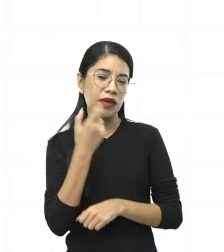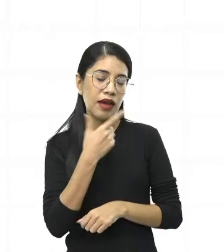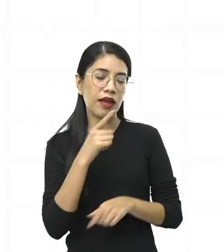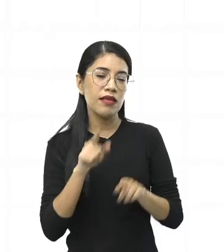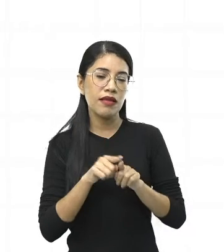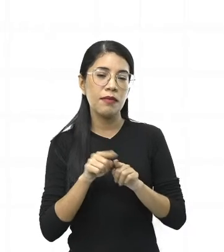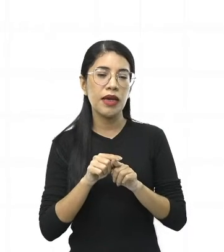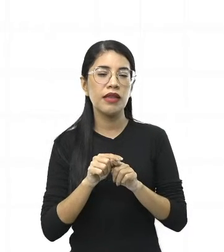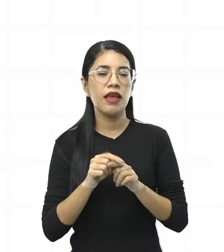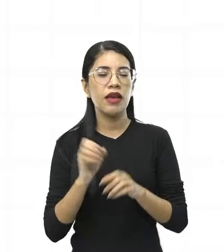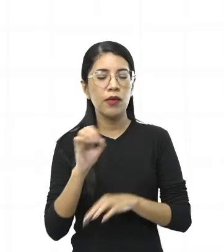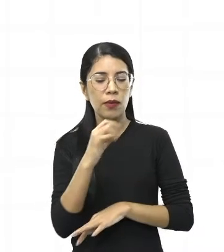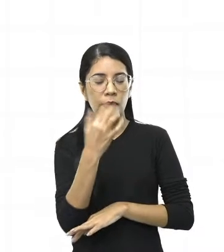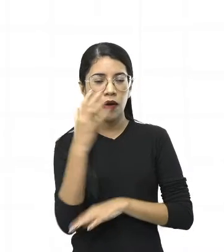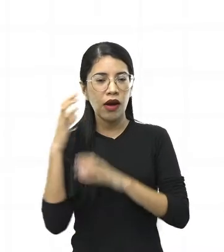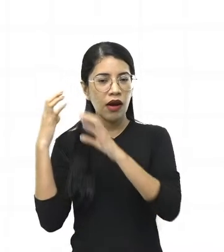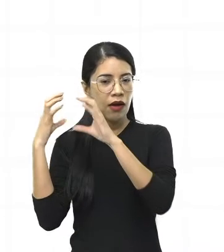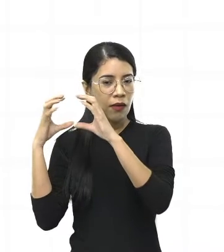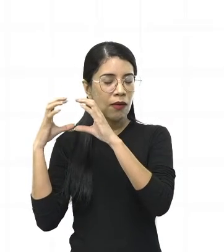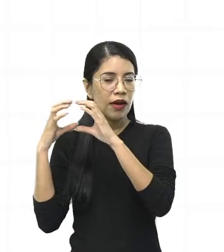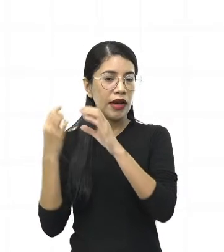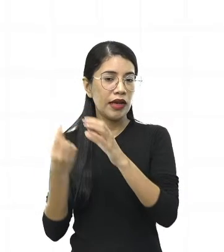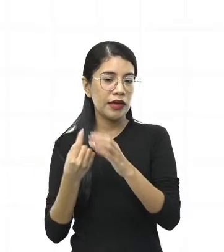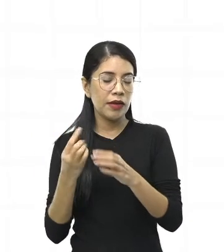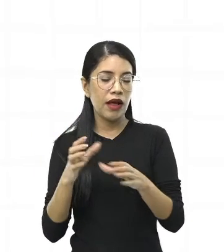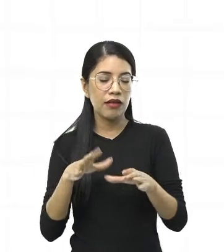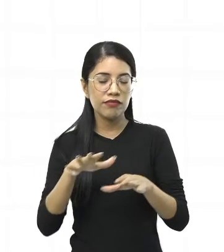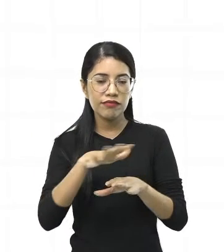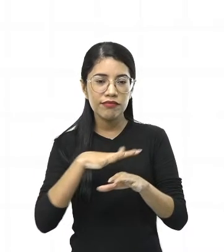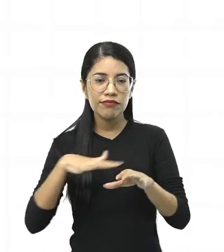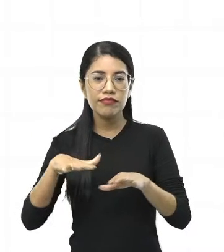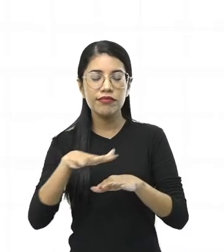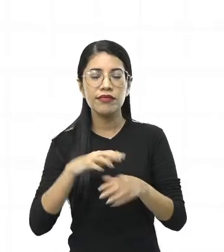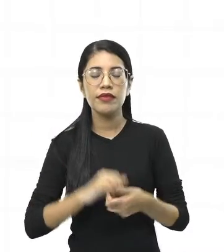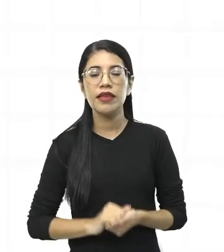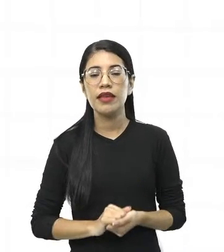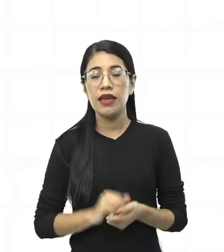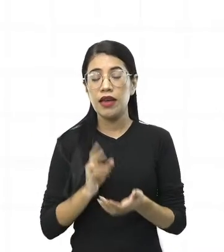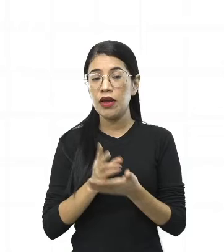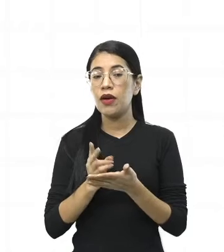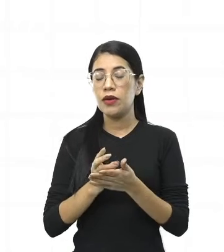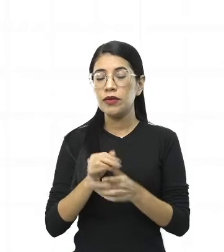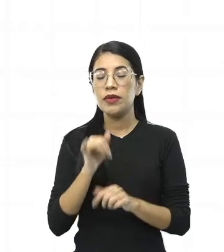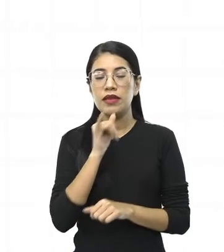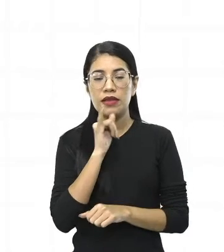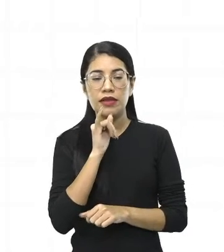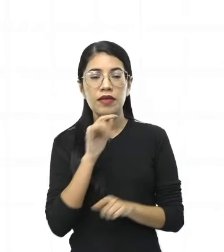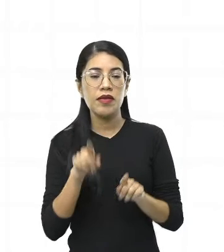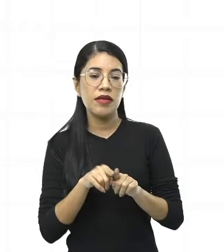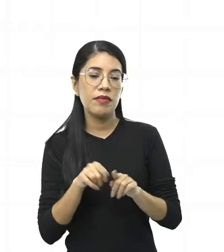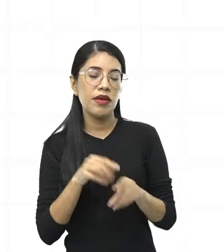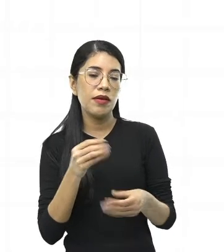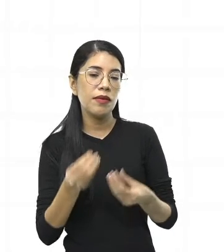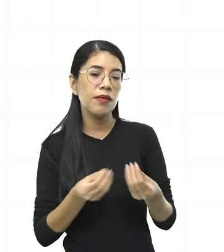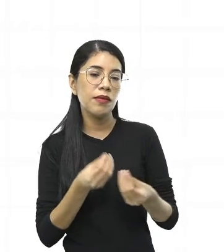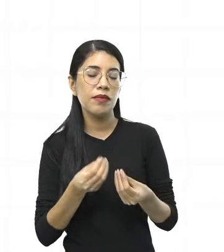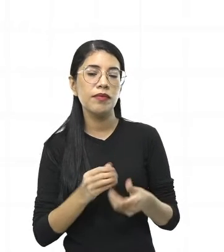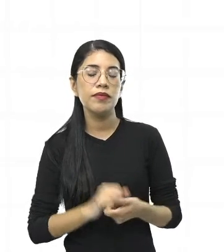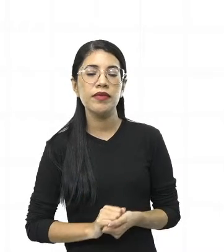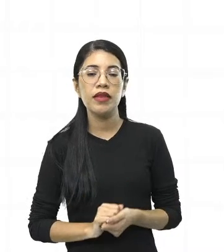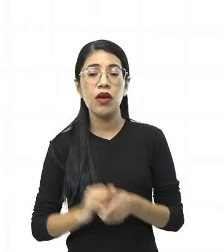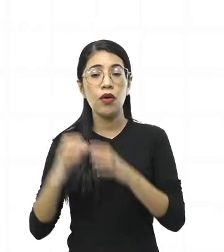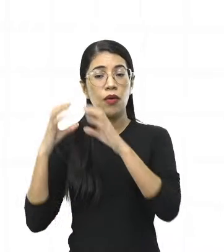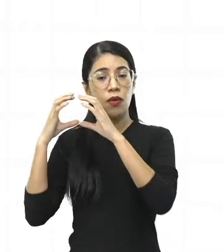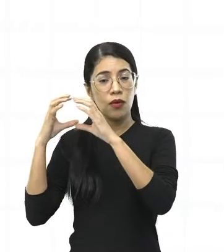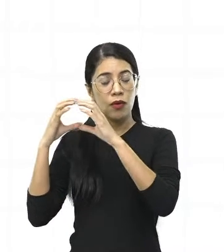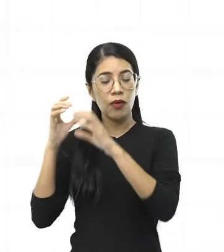né? Ele continua então a informação dando o exemplo, né, de como o coco